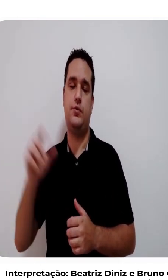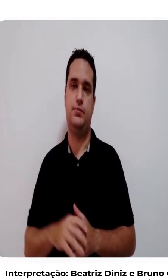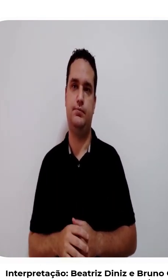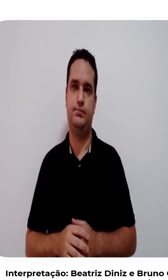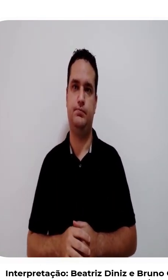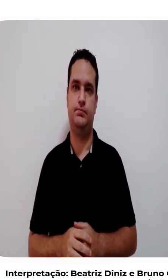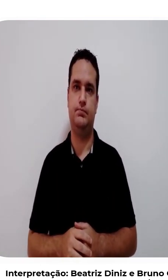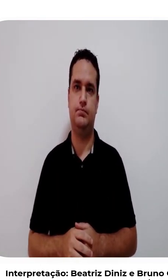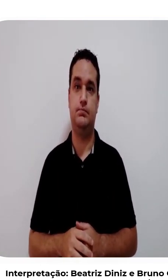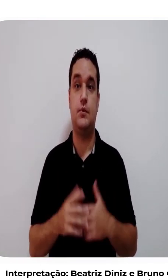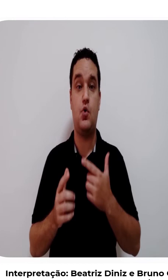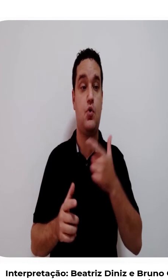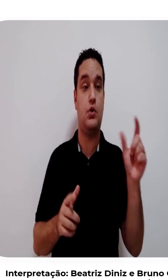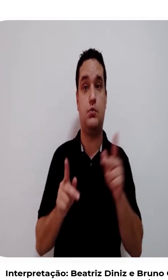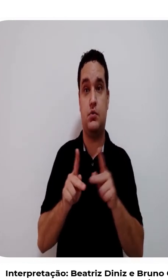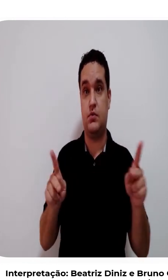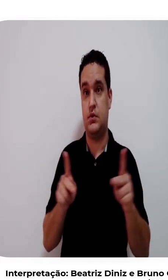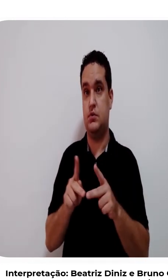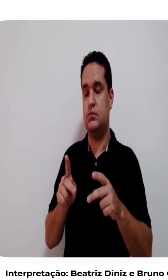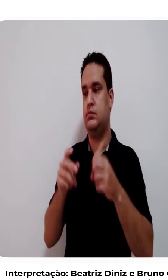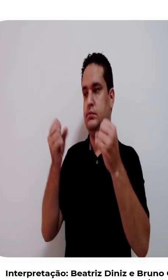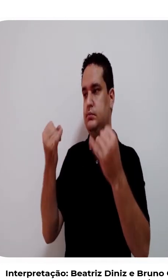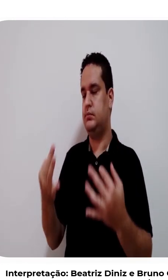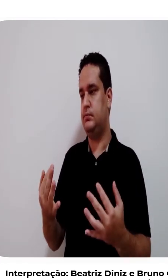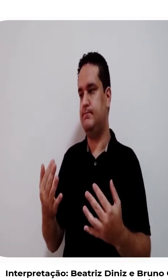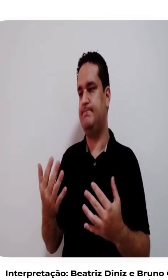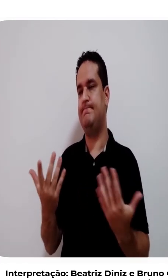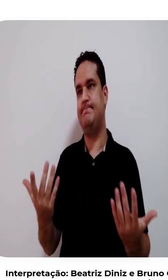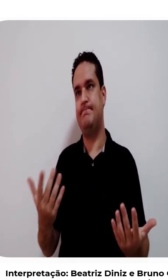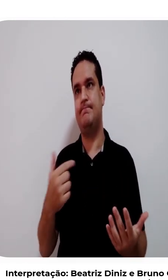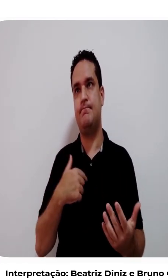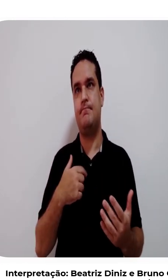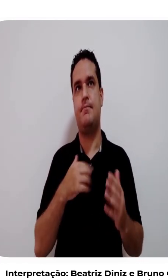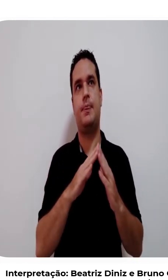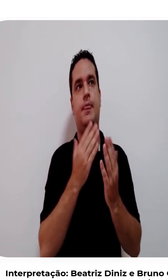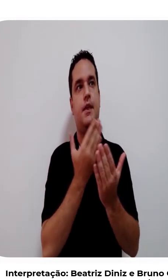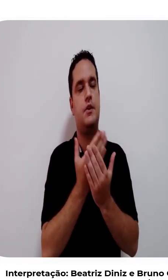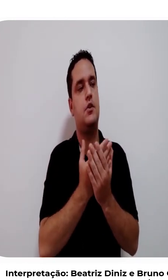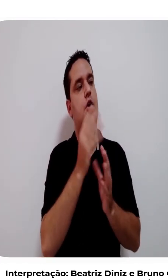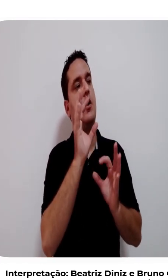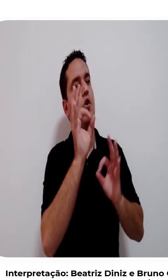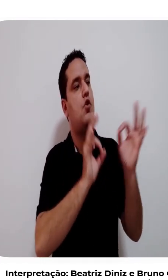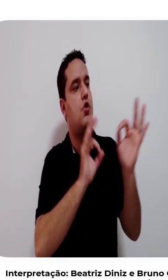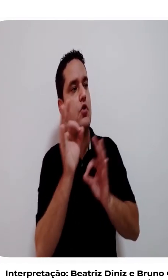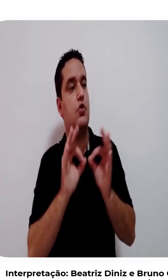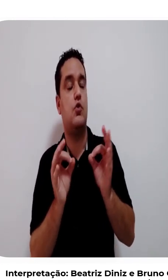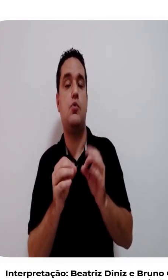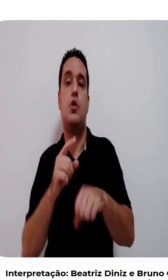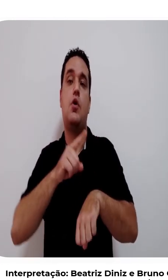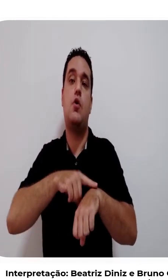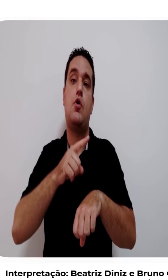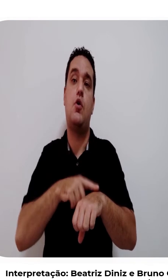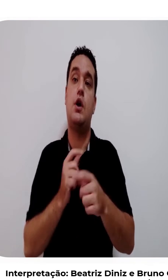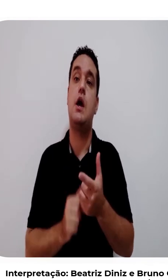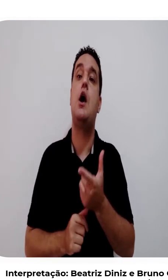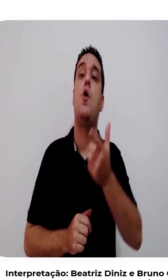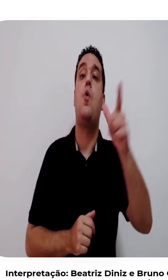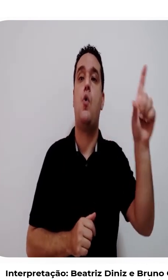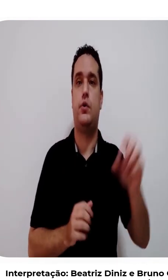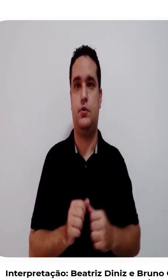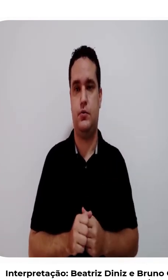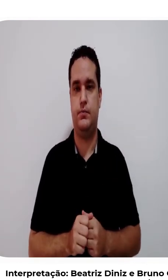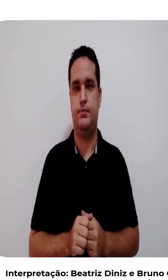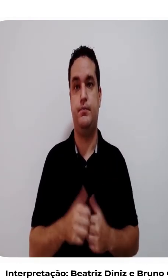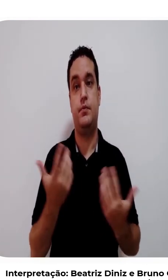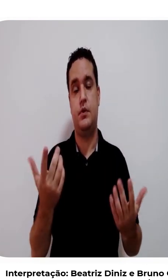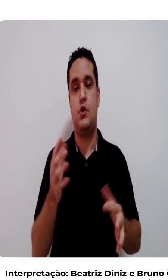atendimento assim, mais individualizado, a escola organizou num outro horário. Então, eu tenho um horário disponível por